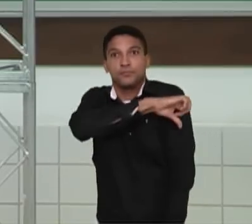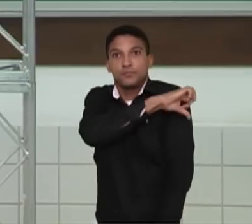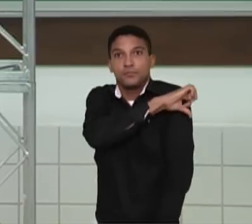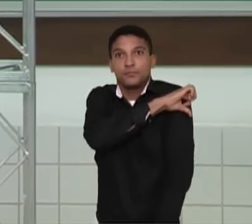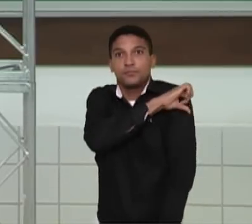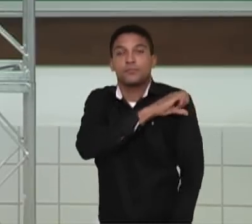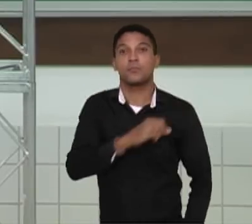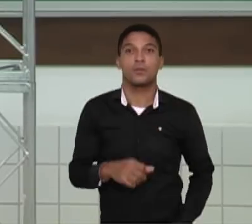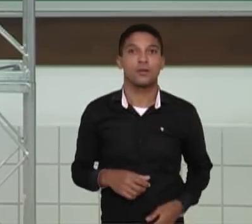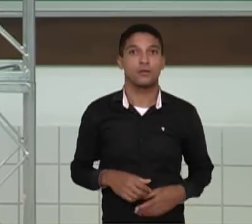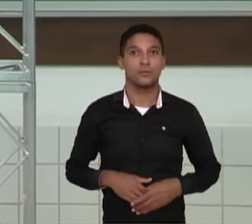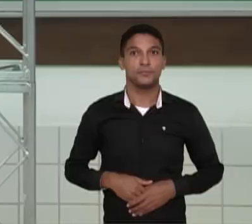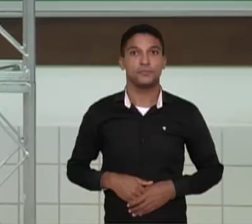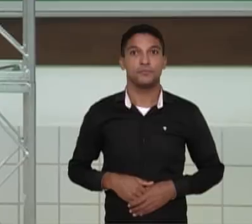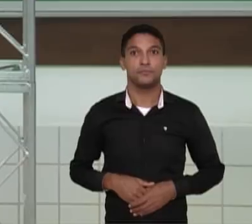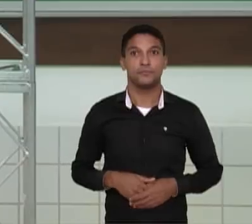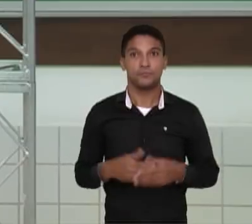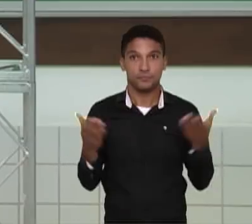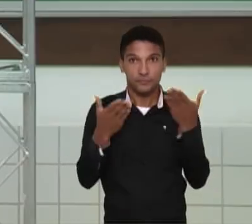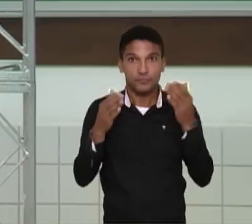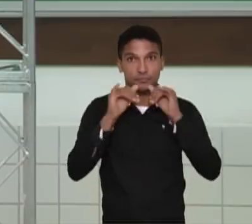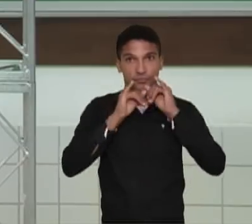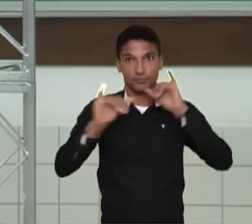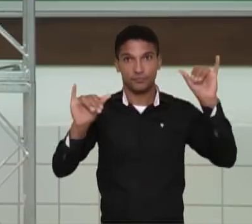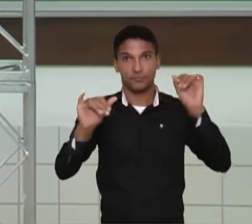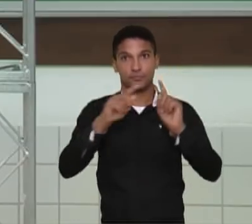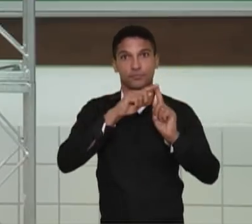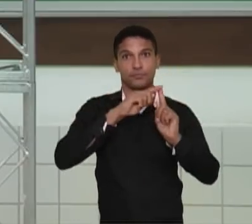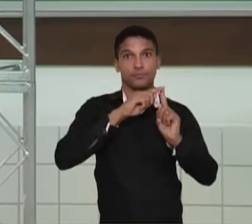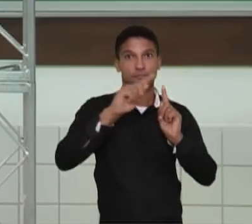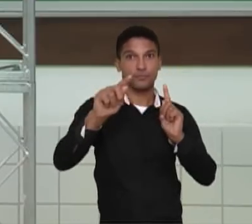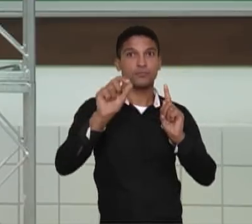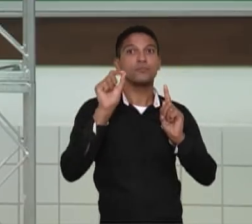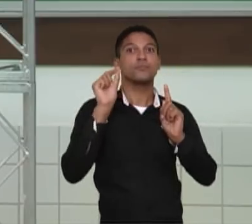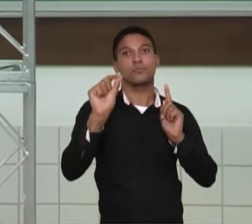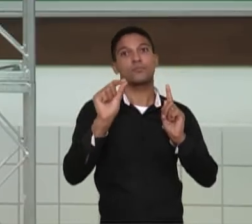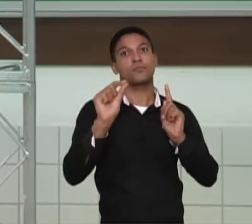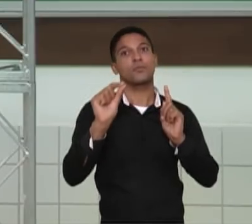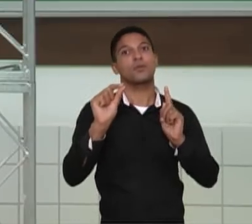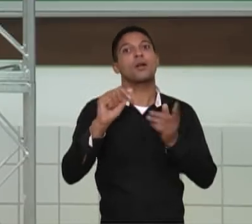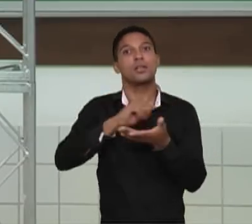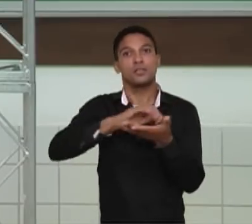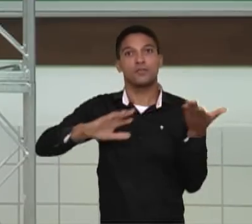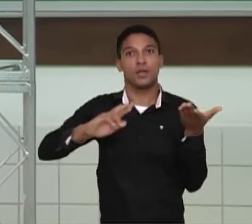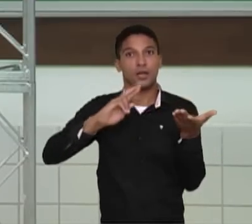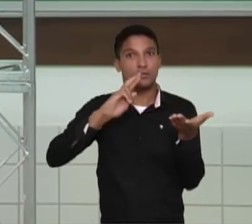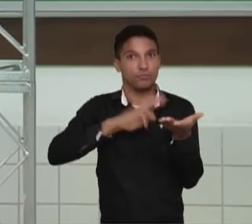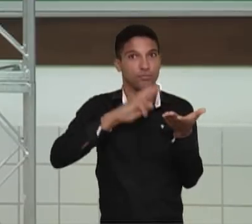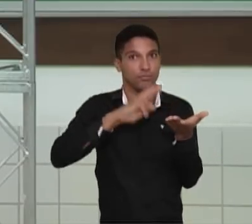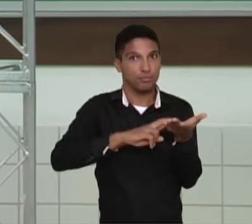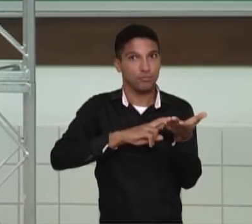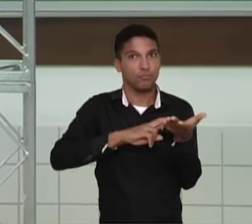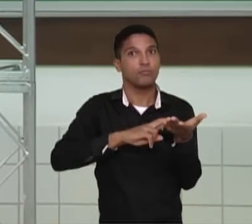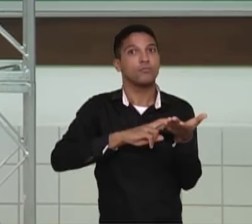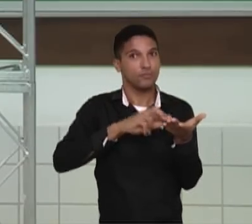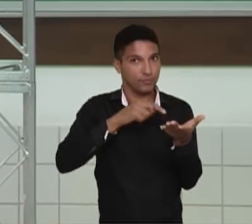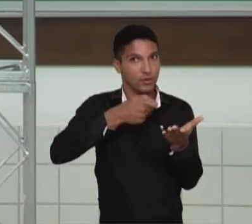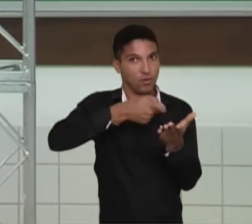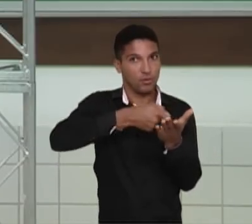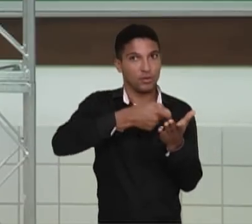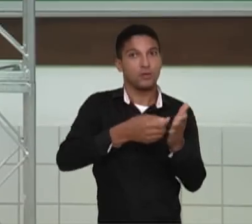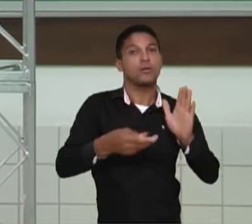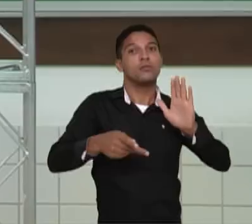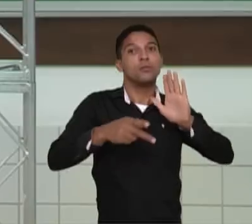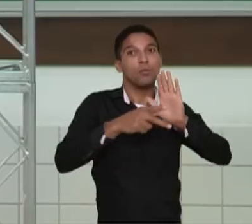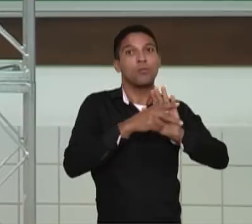aula, eu tenho alguns recadinhos para vocês. O primeiro é que você não deixe de realizar a atividade obrigatória proposta no Classroom, né? Com ela